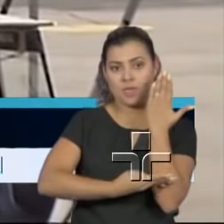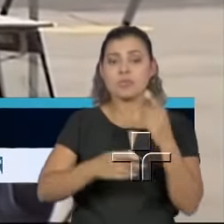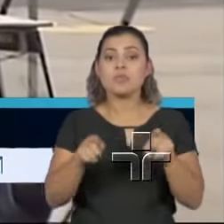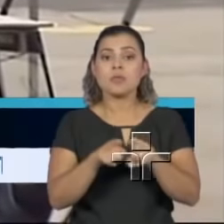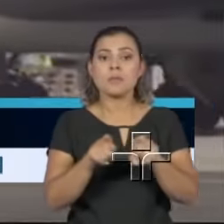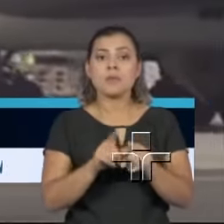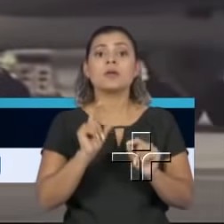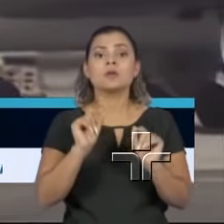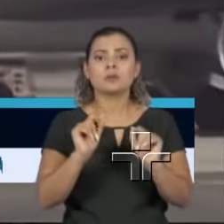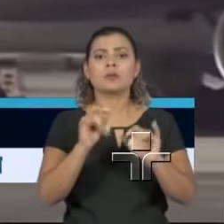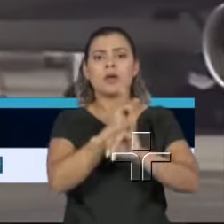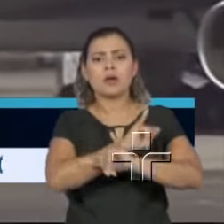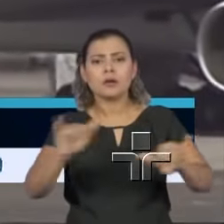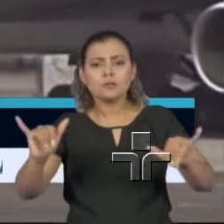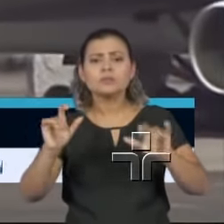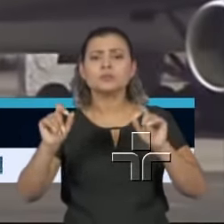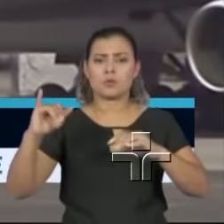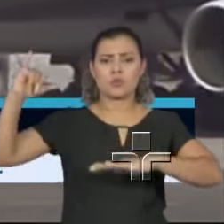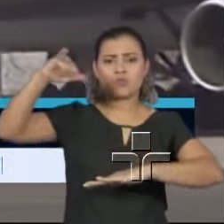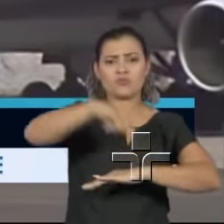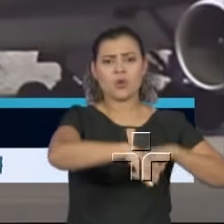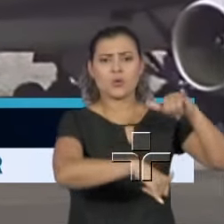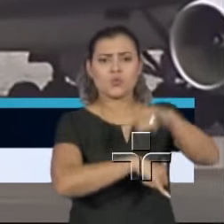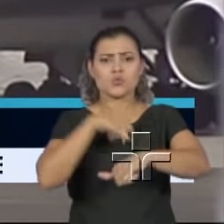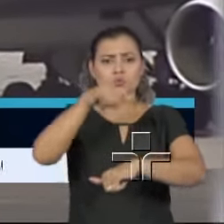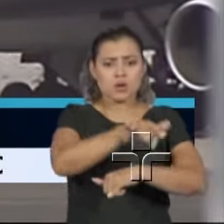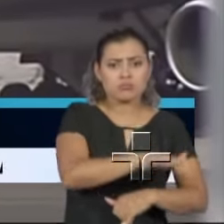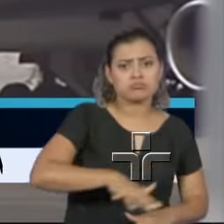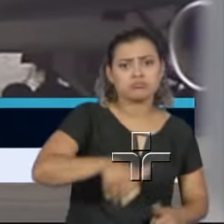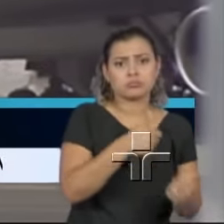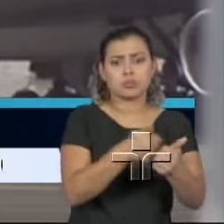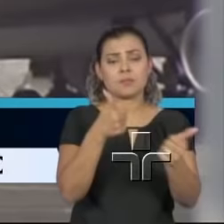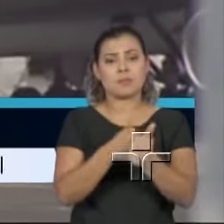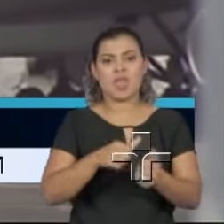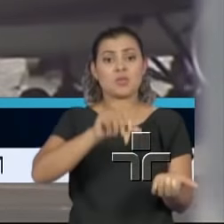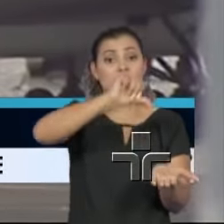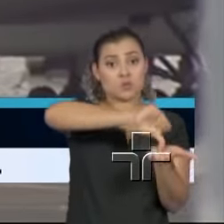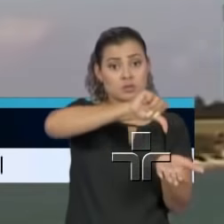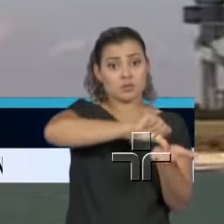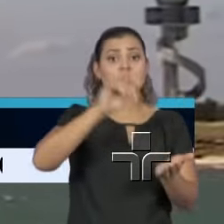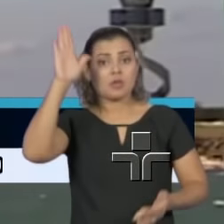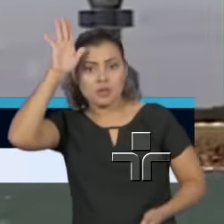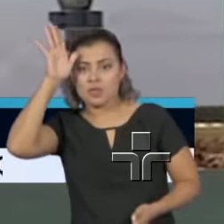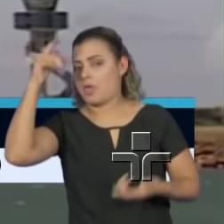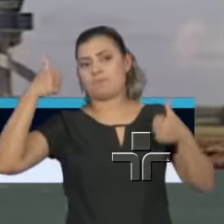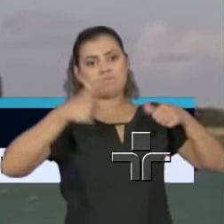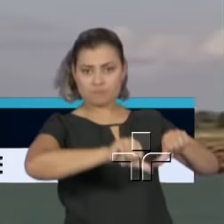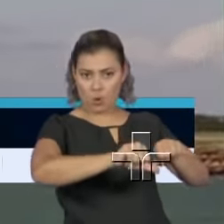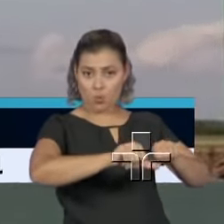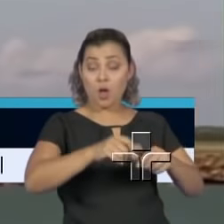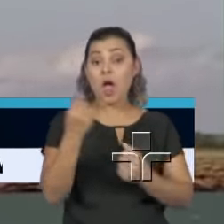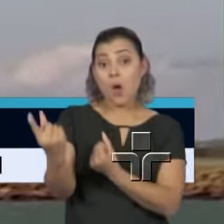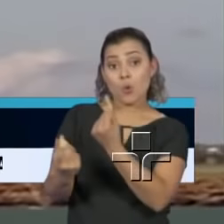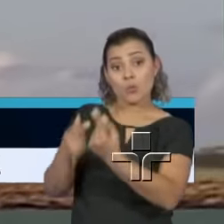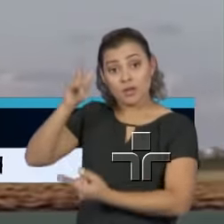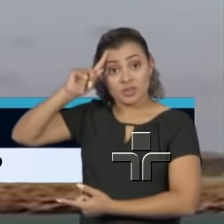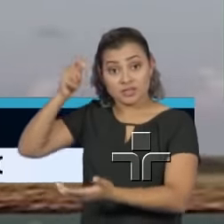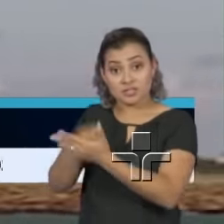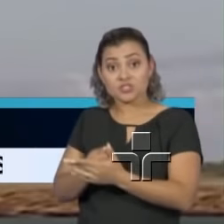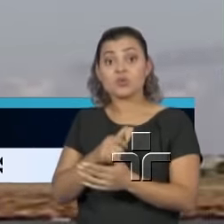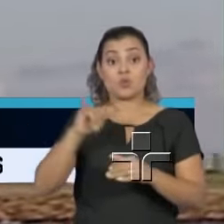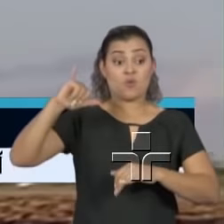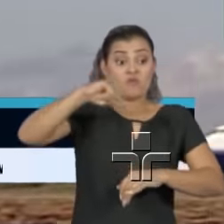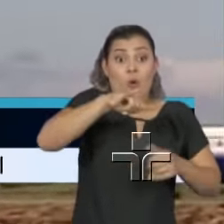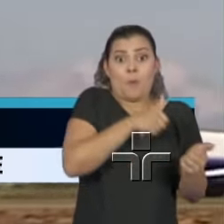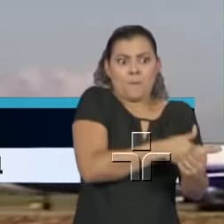tempo indeterminado seus voos que passam pelos espaços aéreos iraniano e iraquiano. Outras decidiram desviar os voos, o